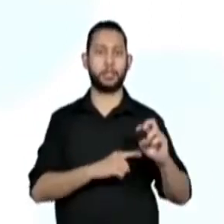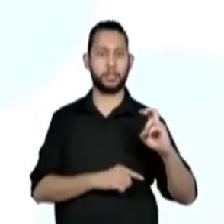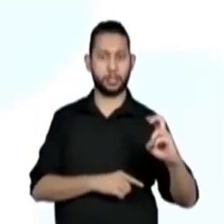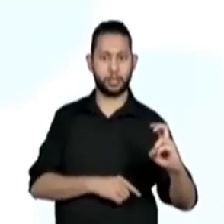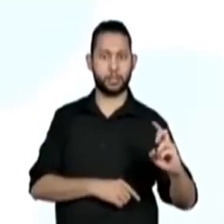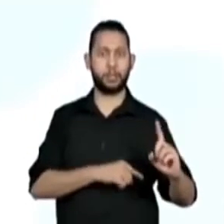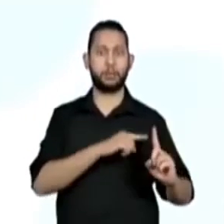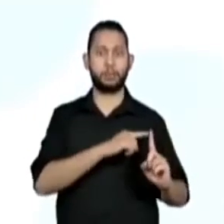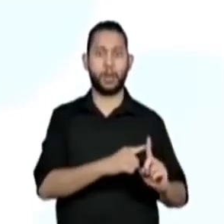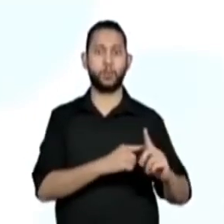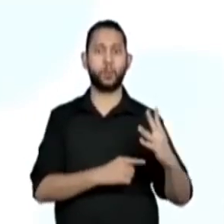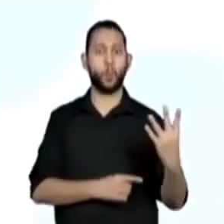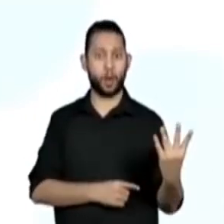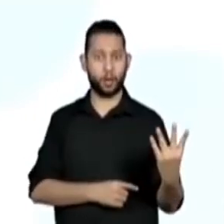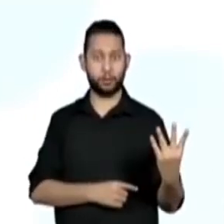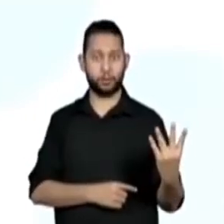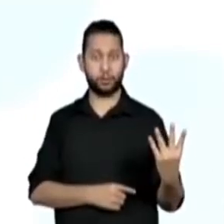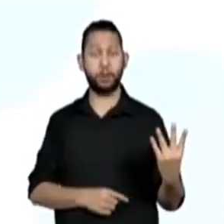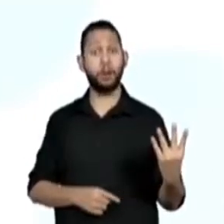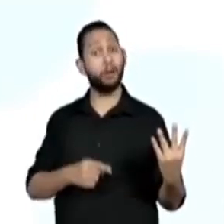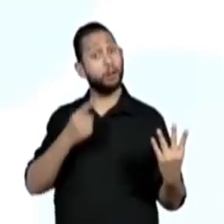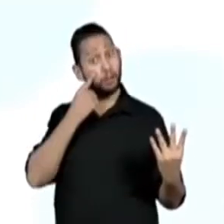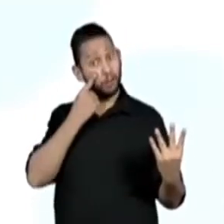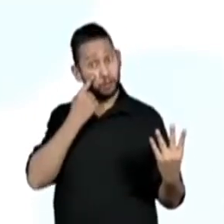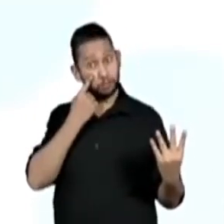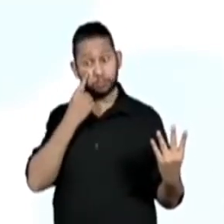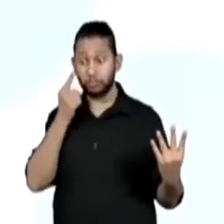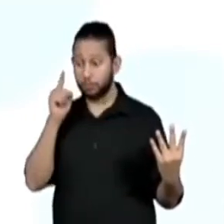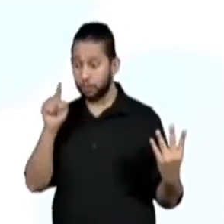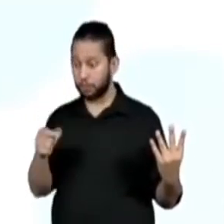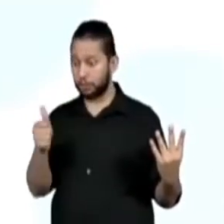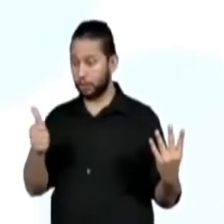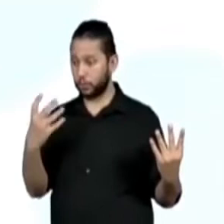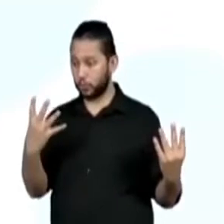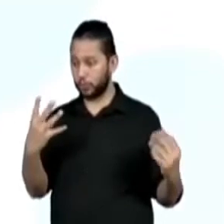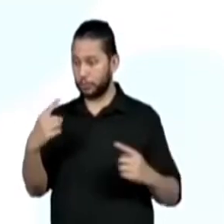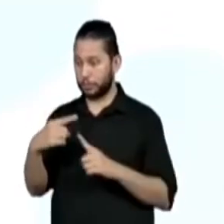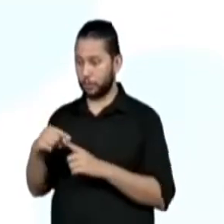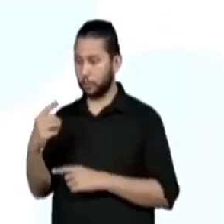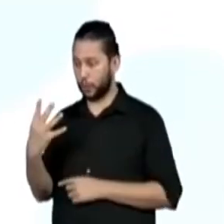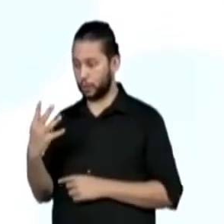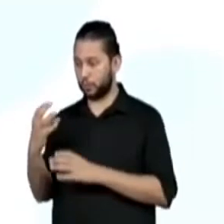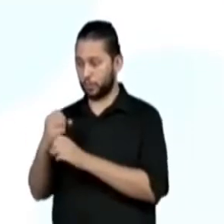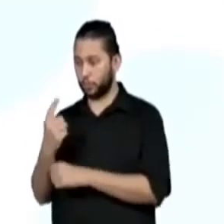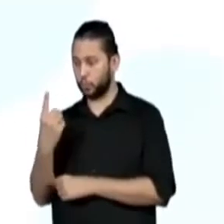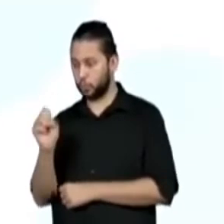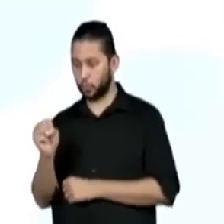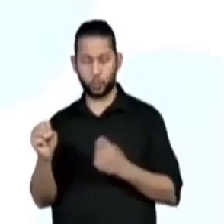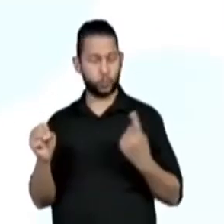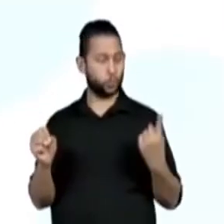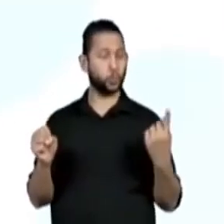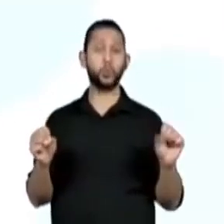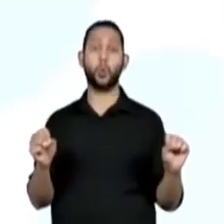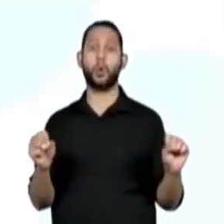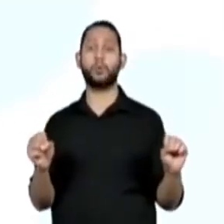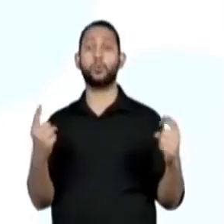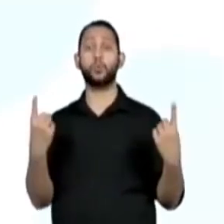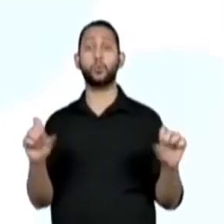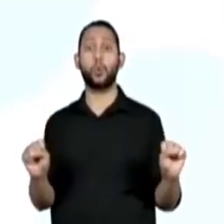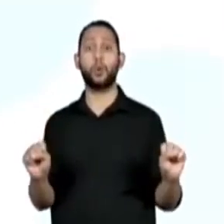Samuel recebeu nove mais cinco que é 14 mais quatro 18 para cada um tá